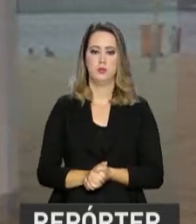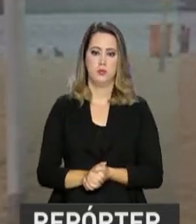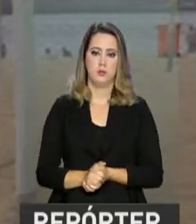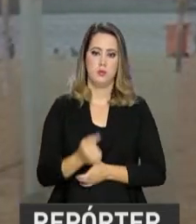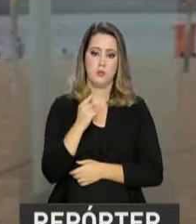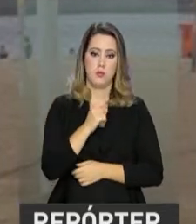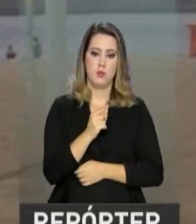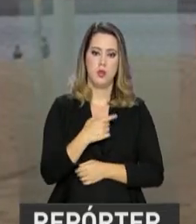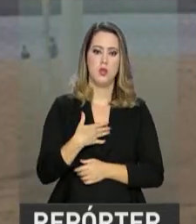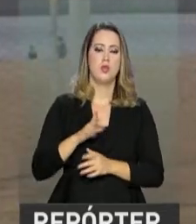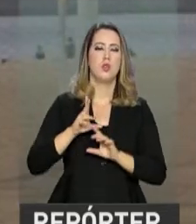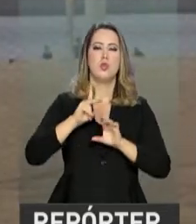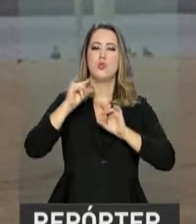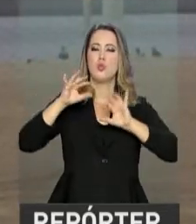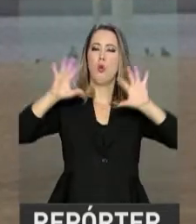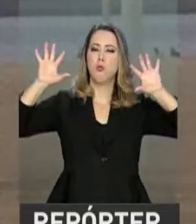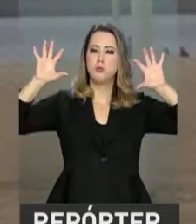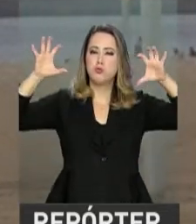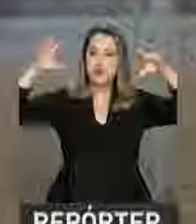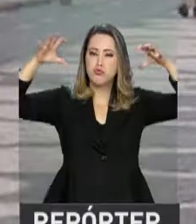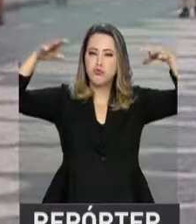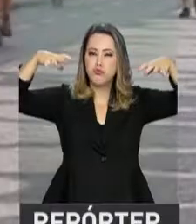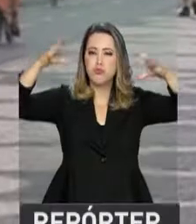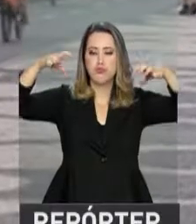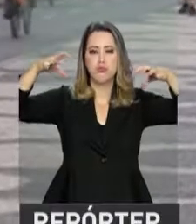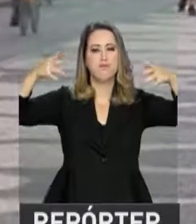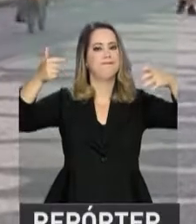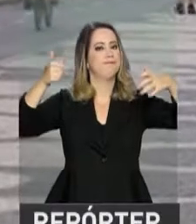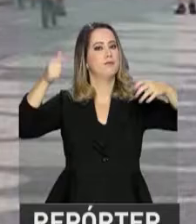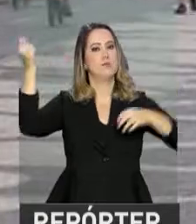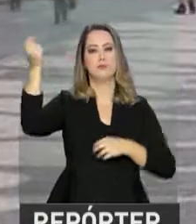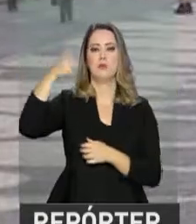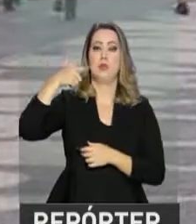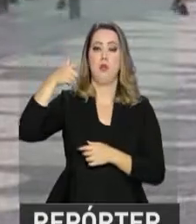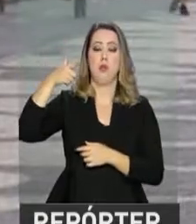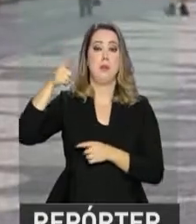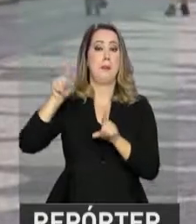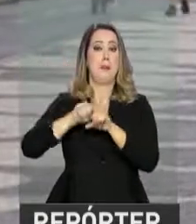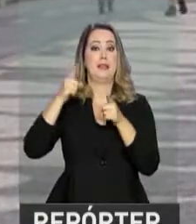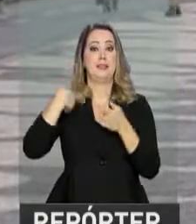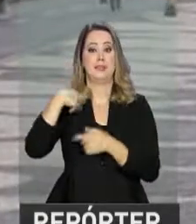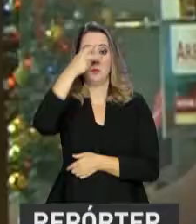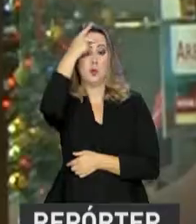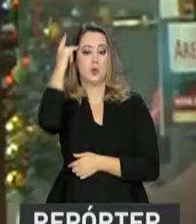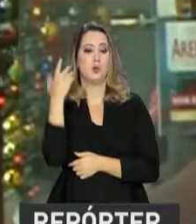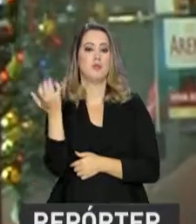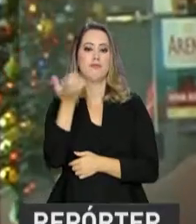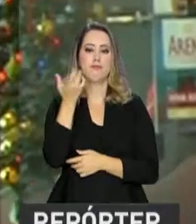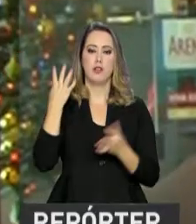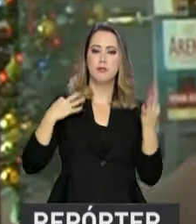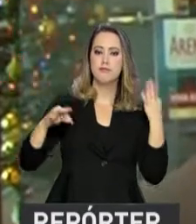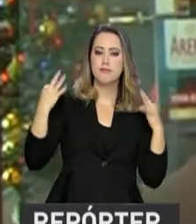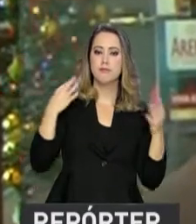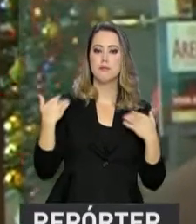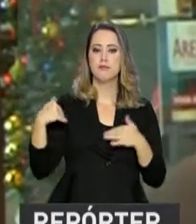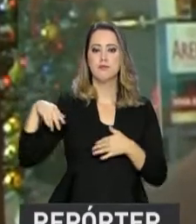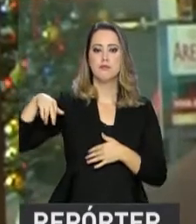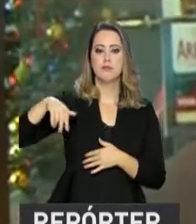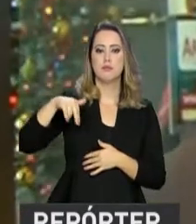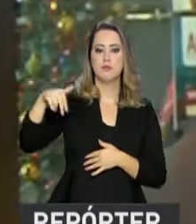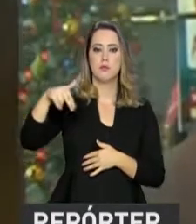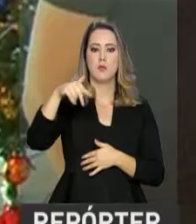Dia nublado, previsão de chuva para o Rio de Janeiro. Mas os turistas não querem nem saber de ficar no hotel. Para este canadense hospedado